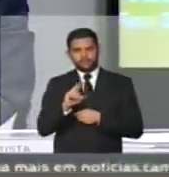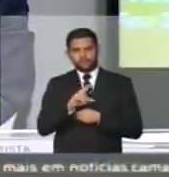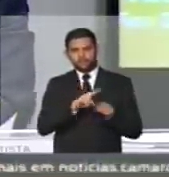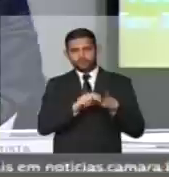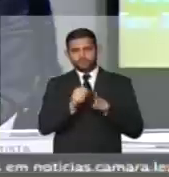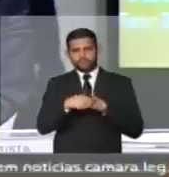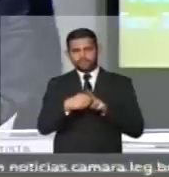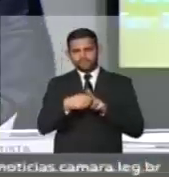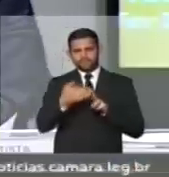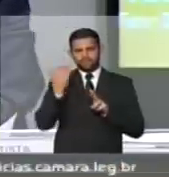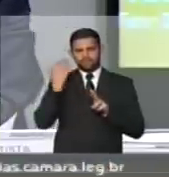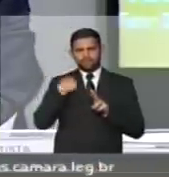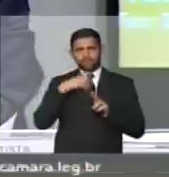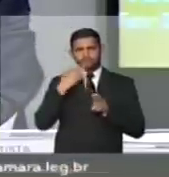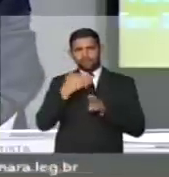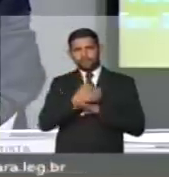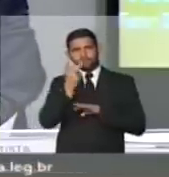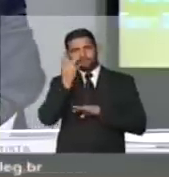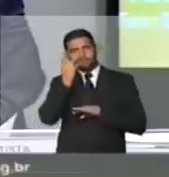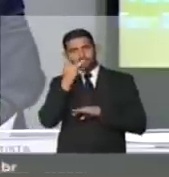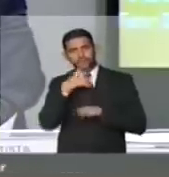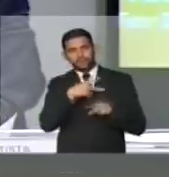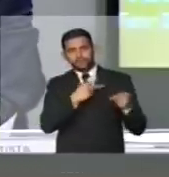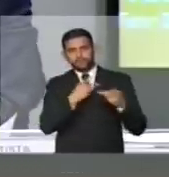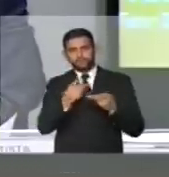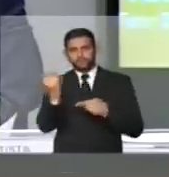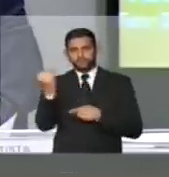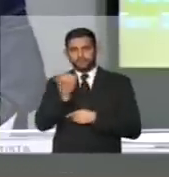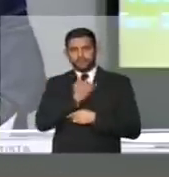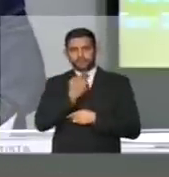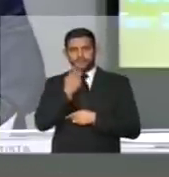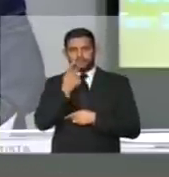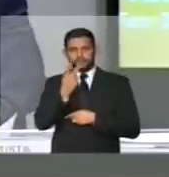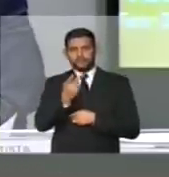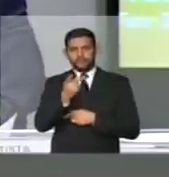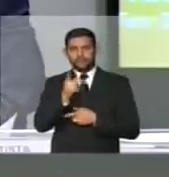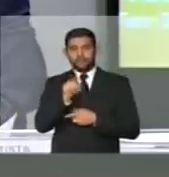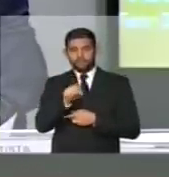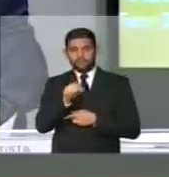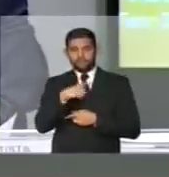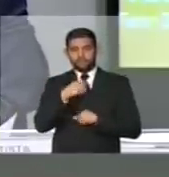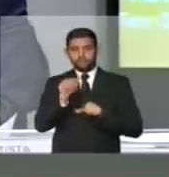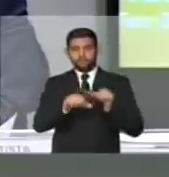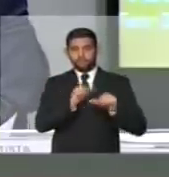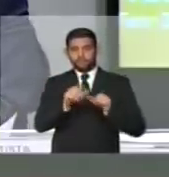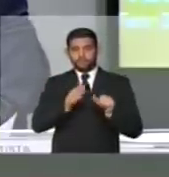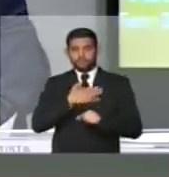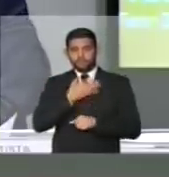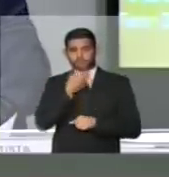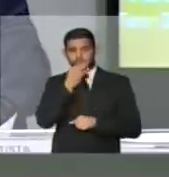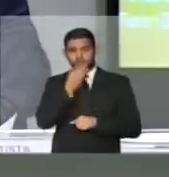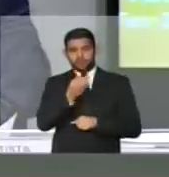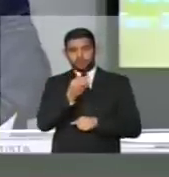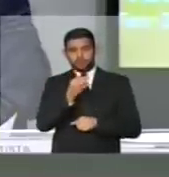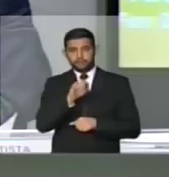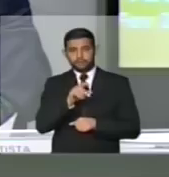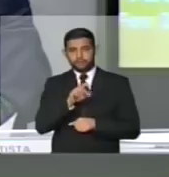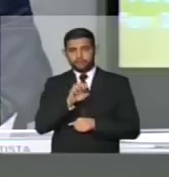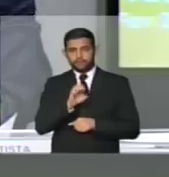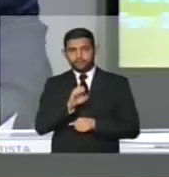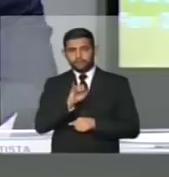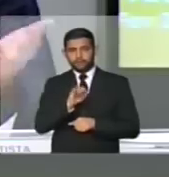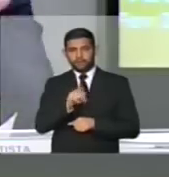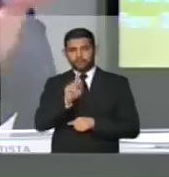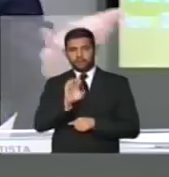meses atrás, e na saída me reportaram que ele fez o comentário de eu mudei minha opinião do senhor Ike Batista.